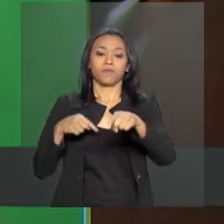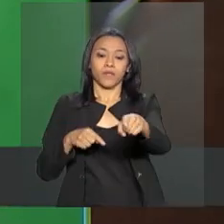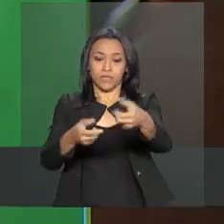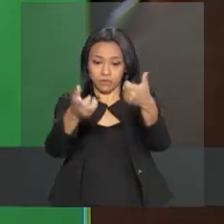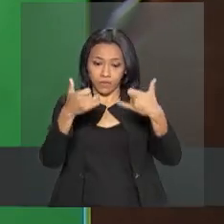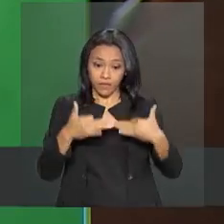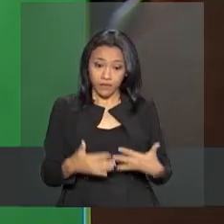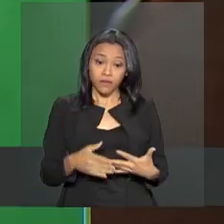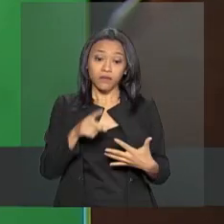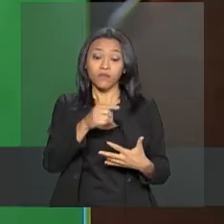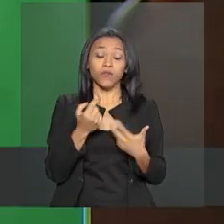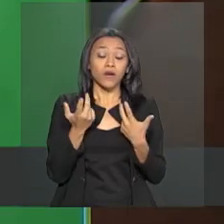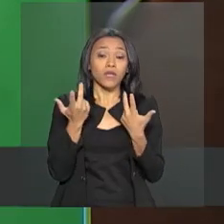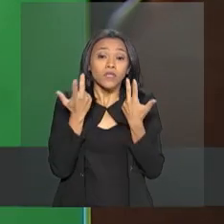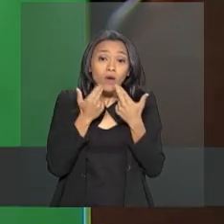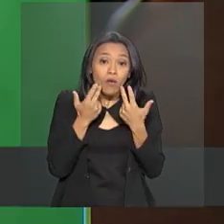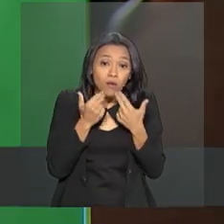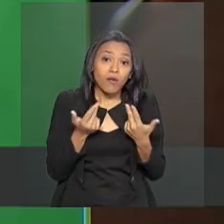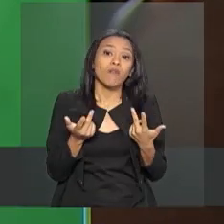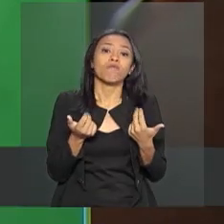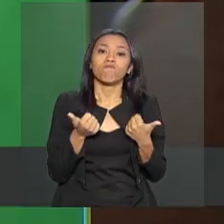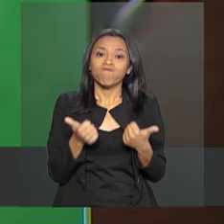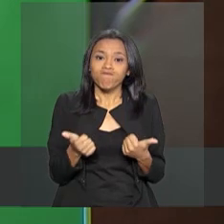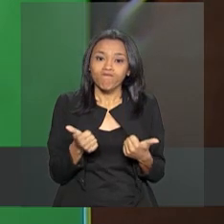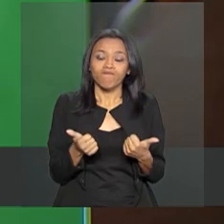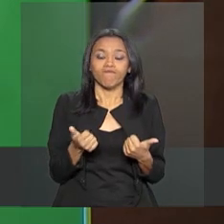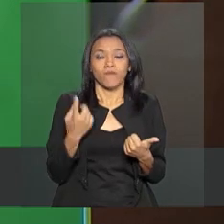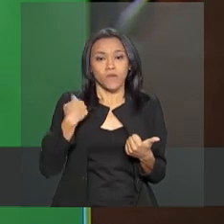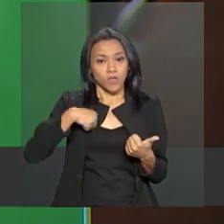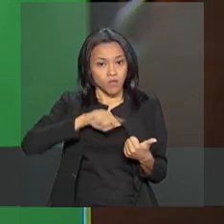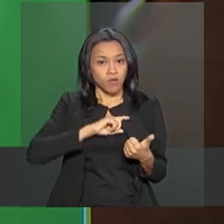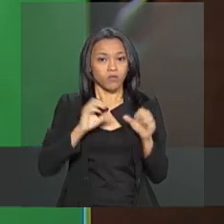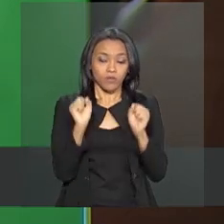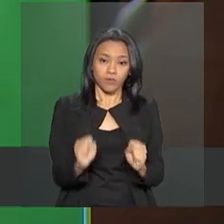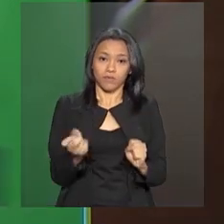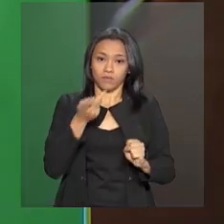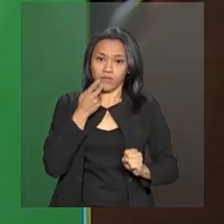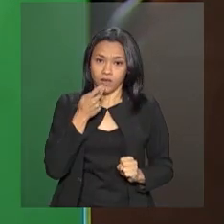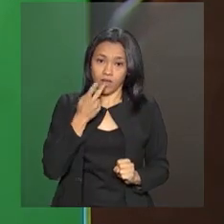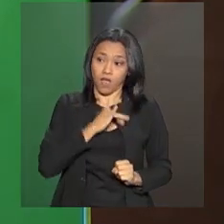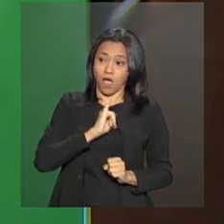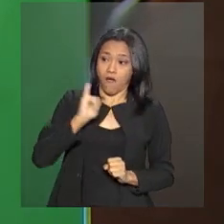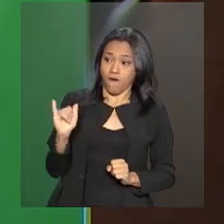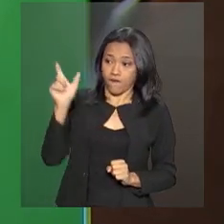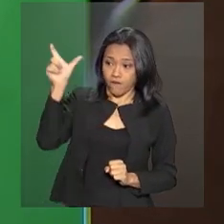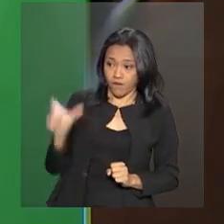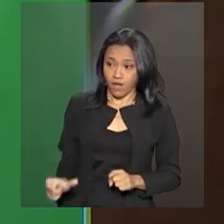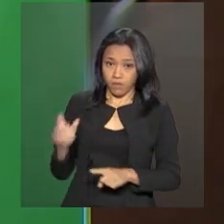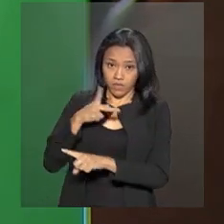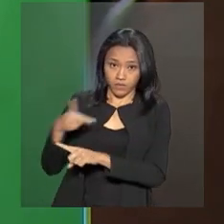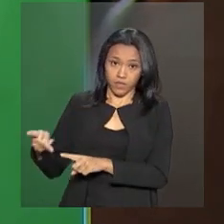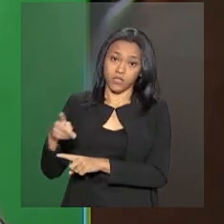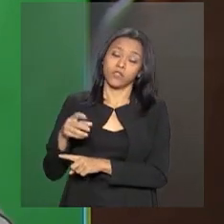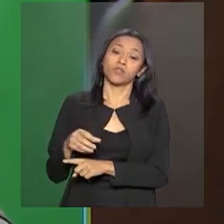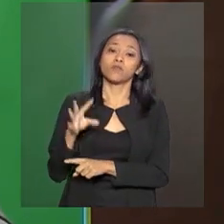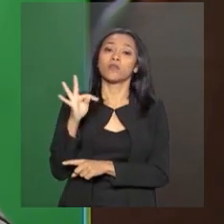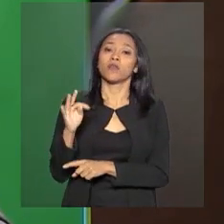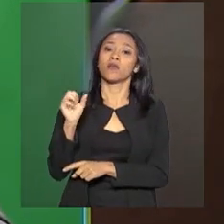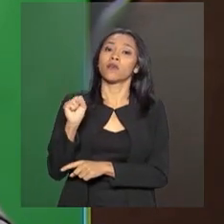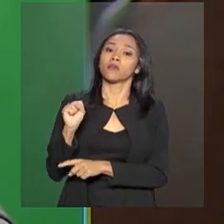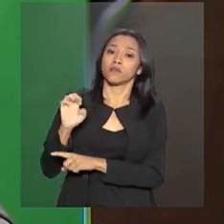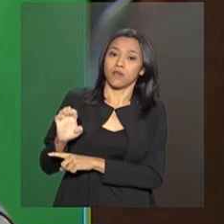tranquilidade, ela foi muitas vezes maior. E nós podemos dizer, senhora presidente, que os mais